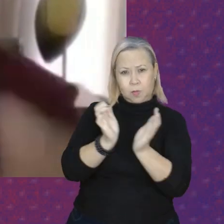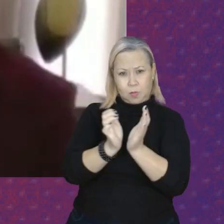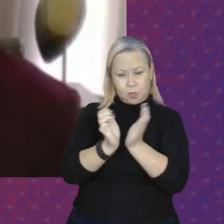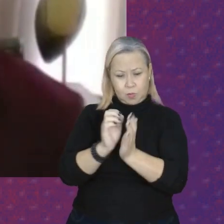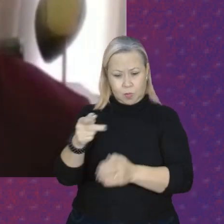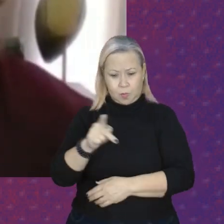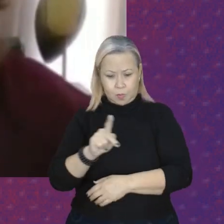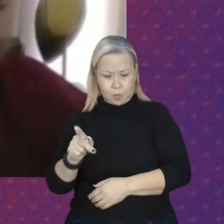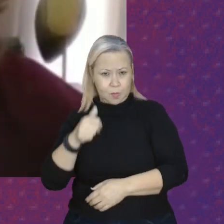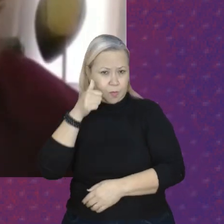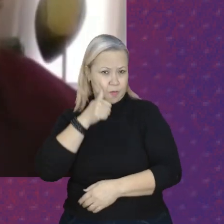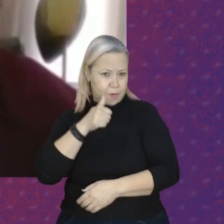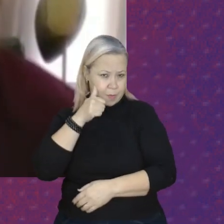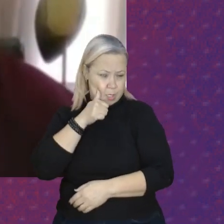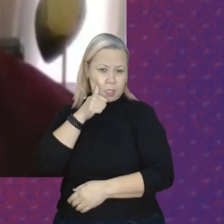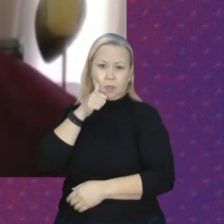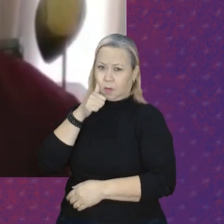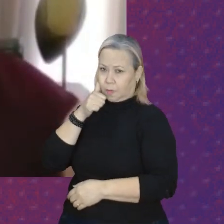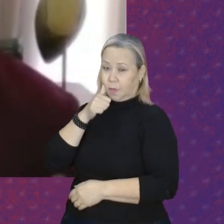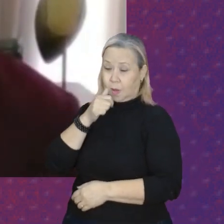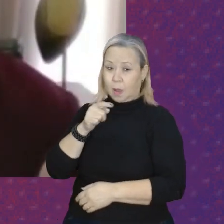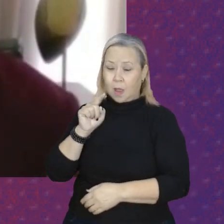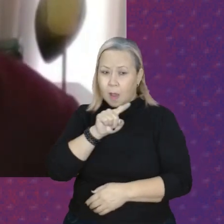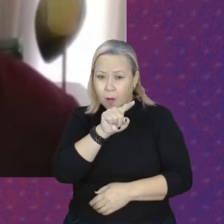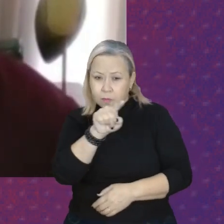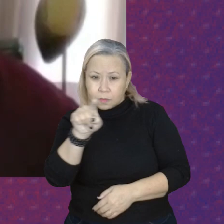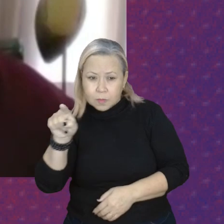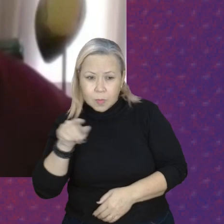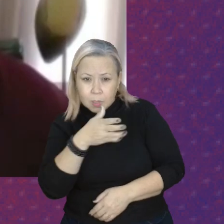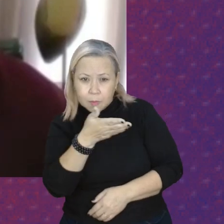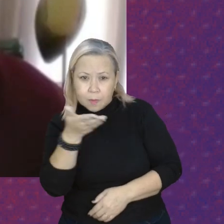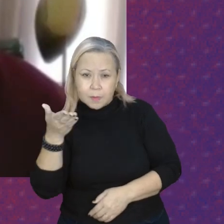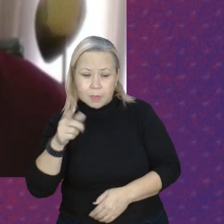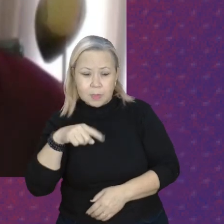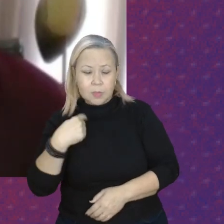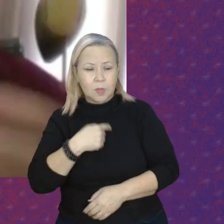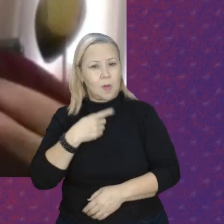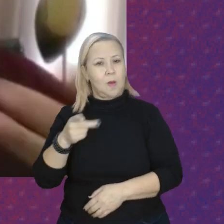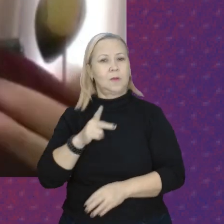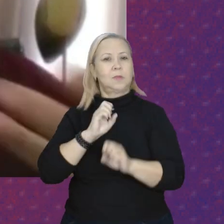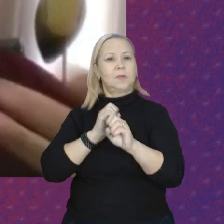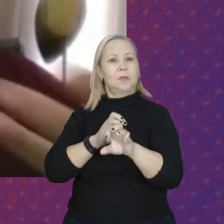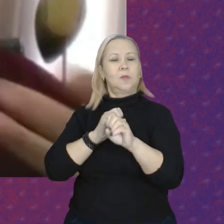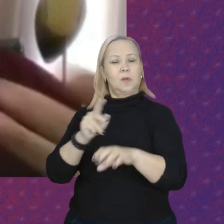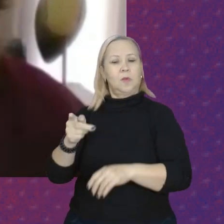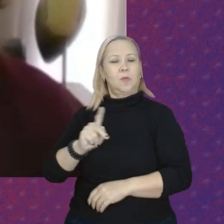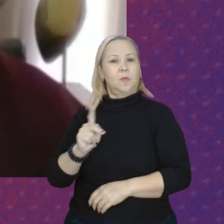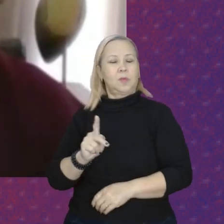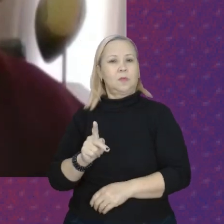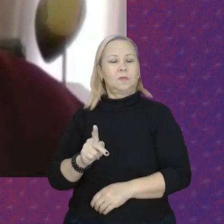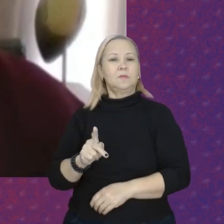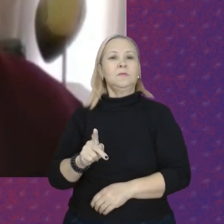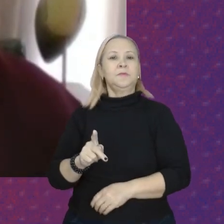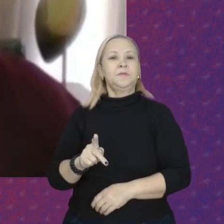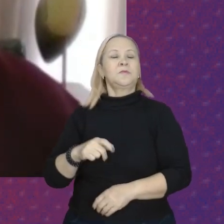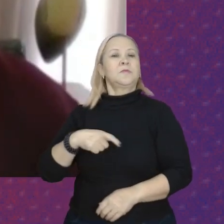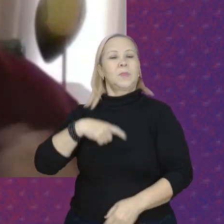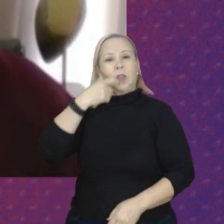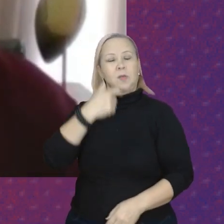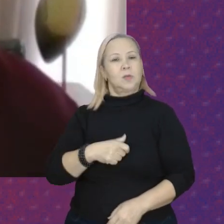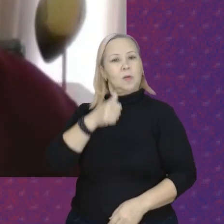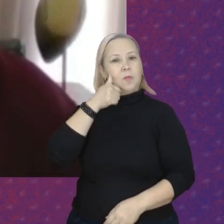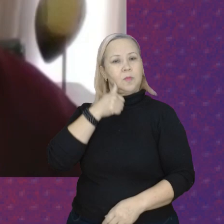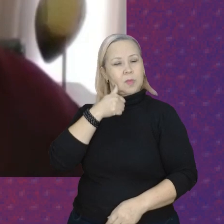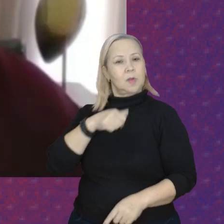nós olhando para vocês, nós professoras, nós educadoras, porque nós também somos mulheres, né?